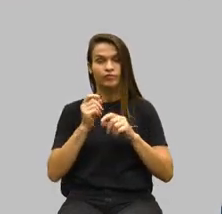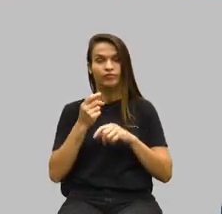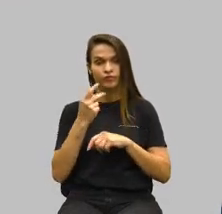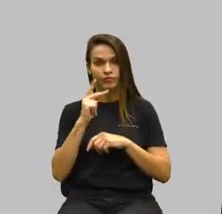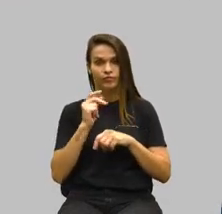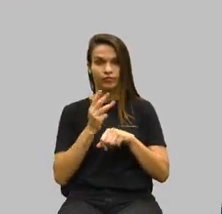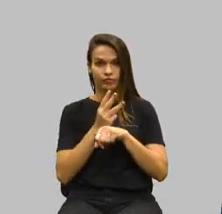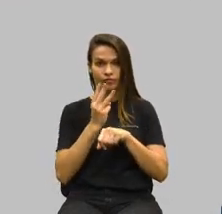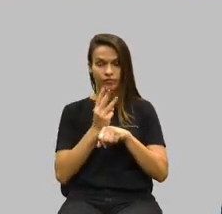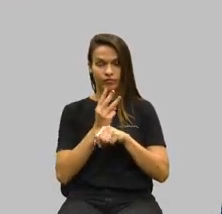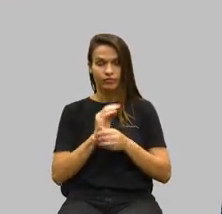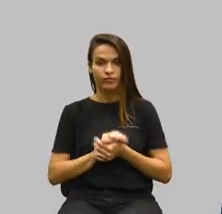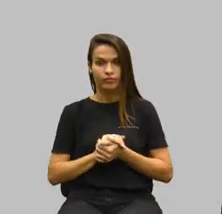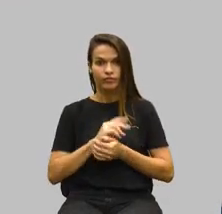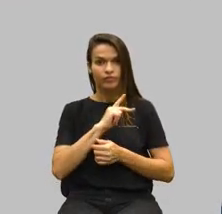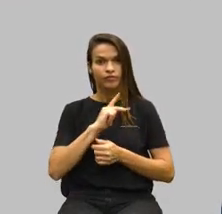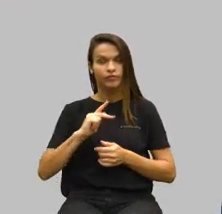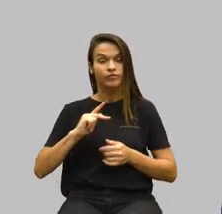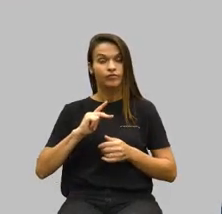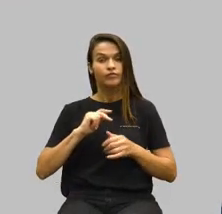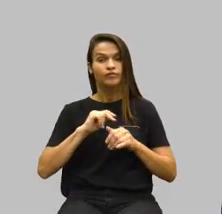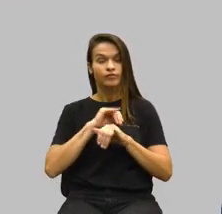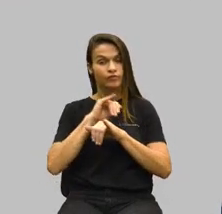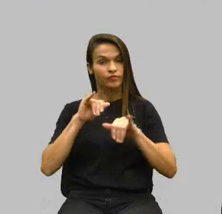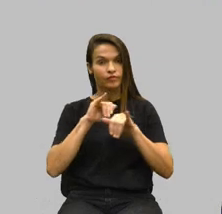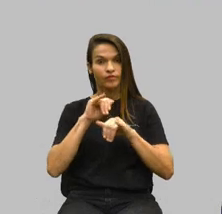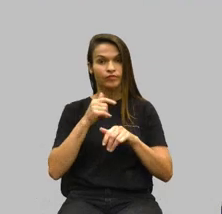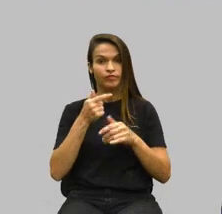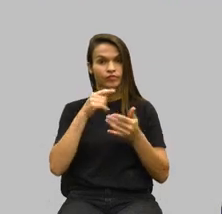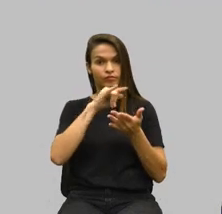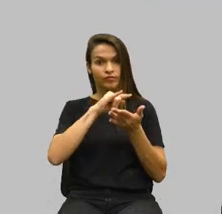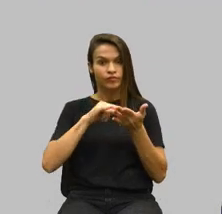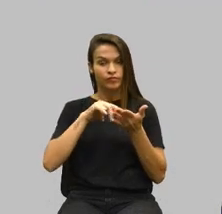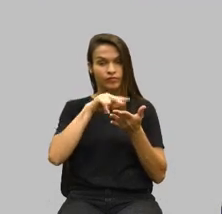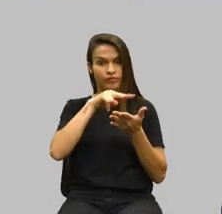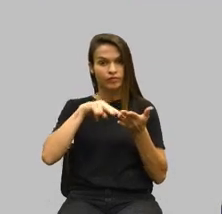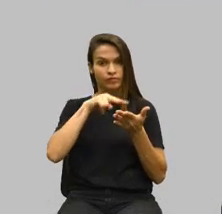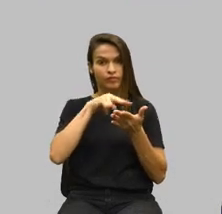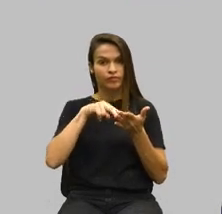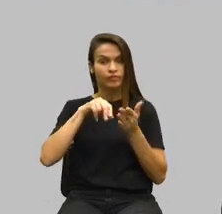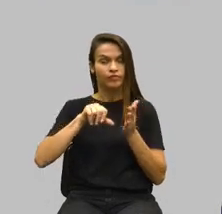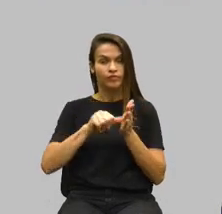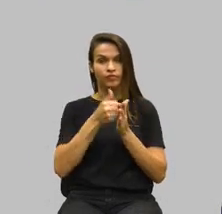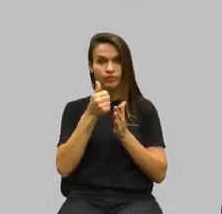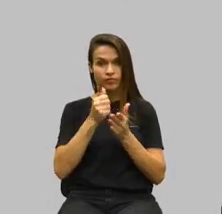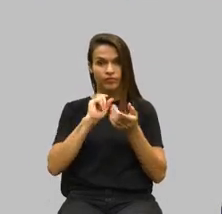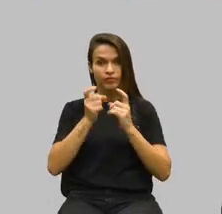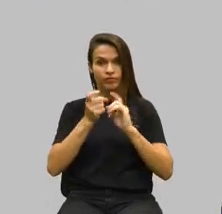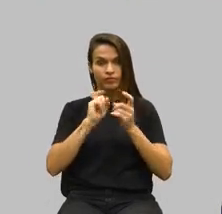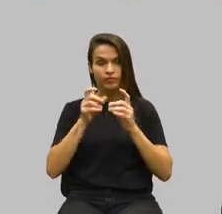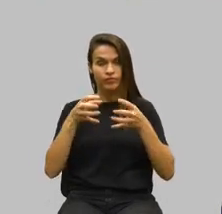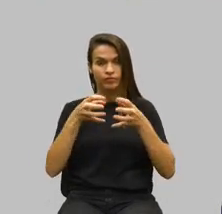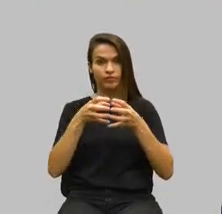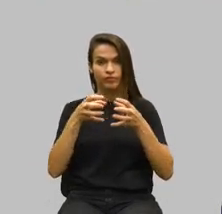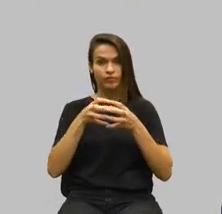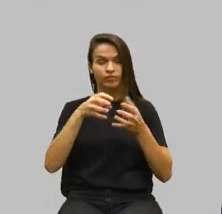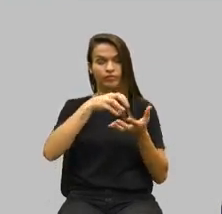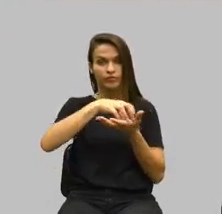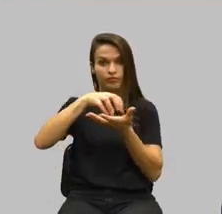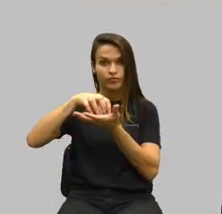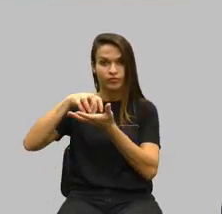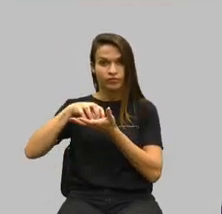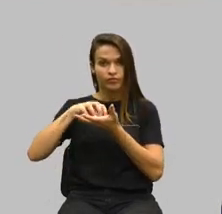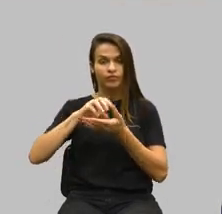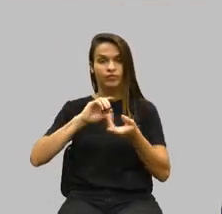WhatsApp a presidência informa que não há ata a ser lida por se tratar Dair primeira reunião conjunta dessas comissões nessa